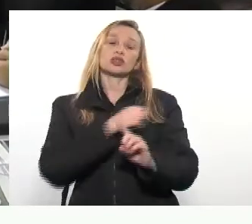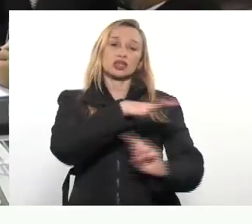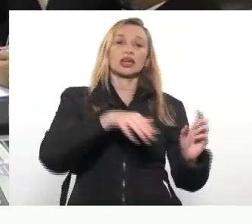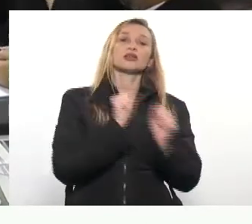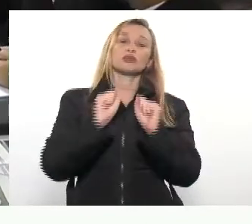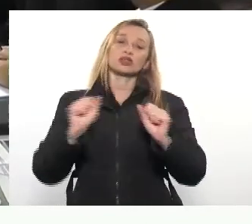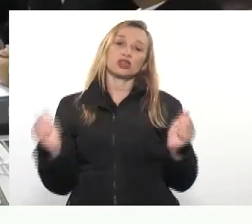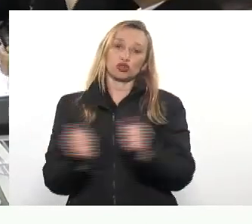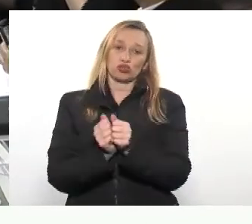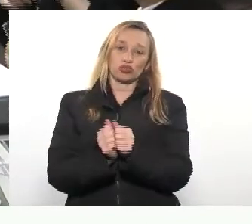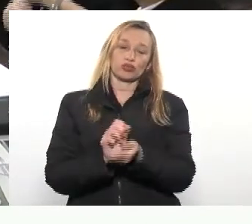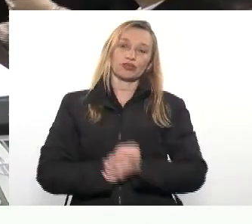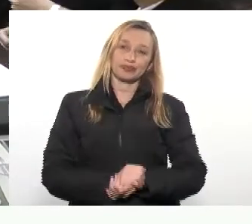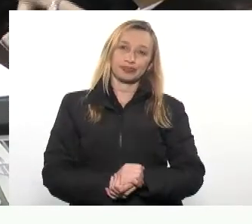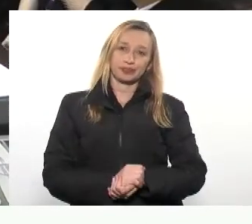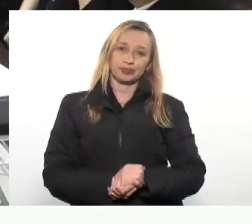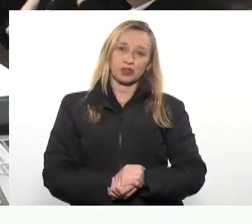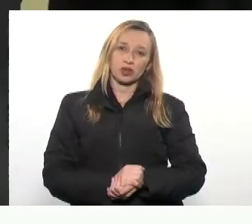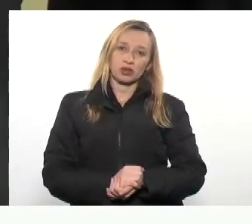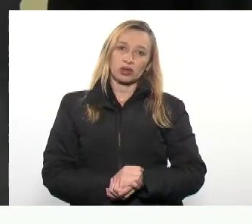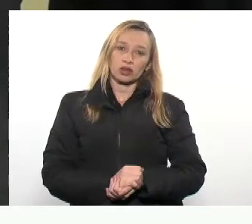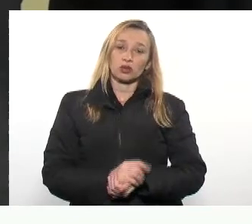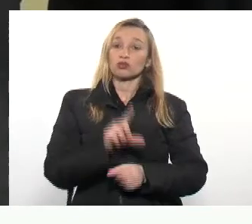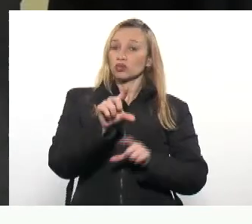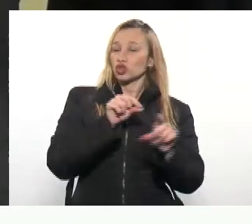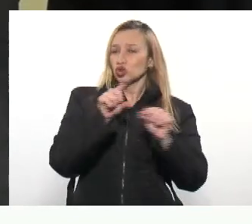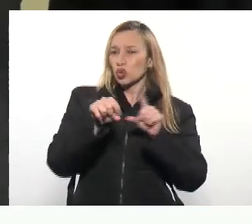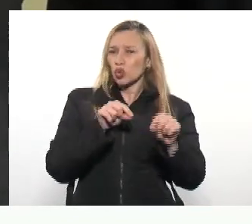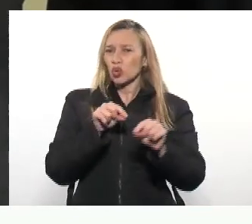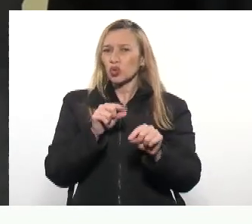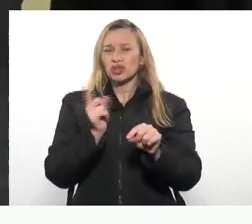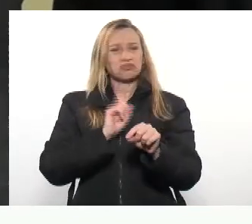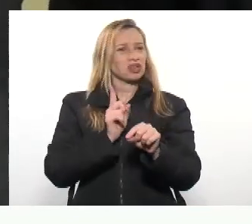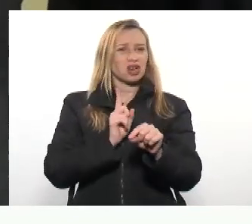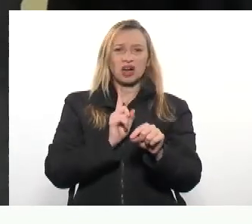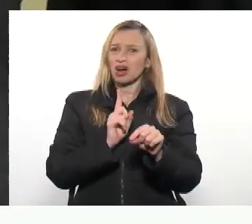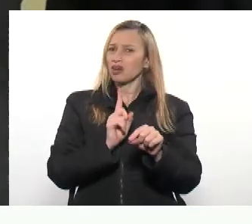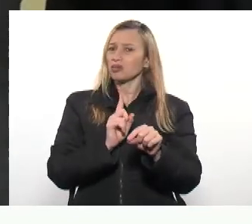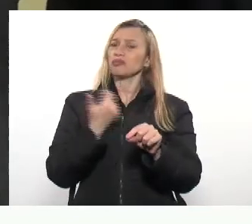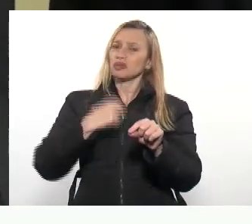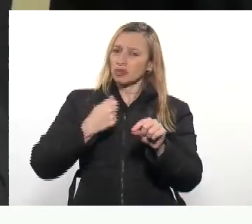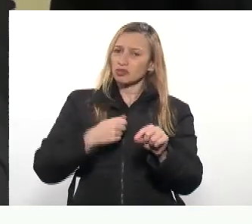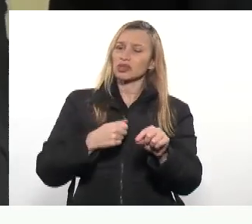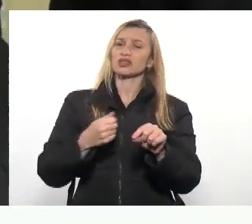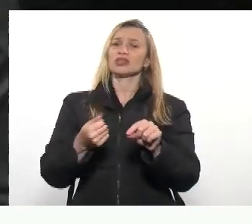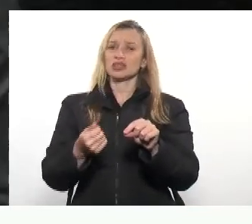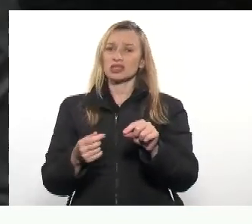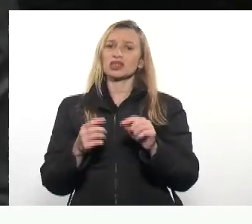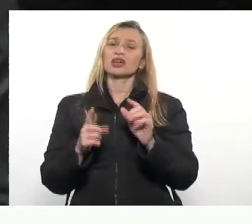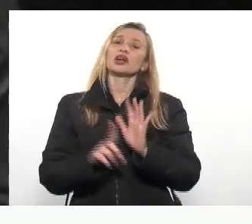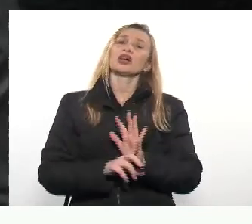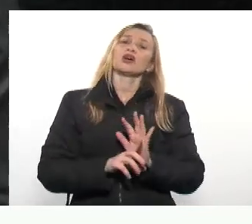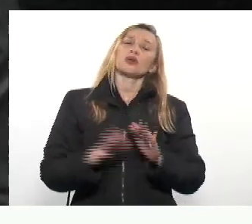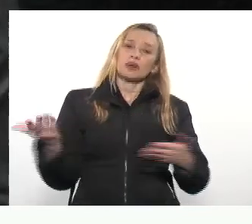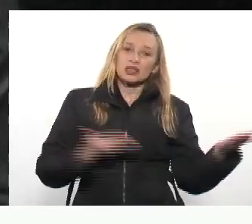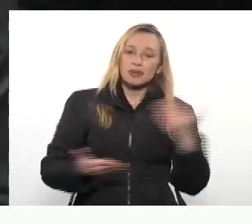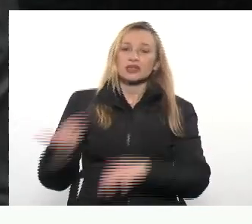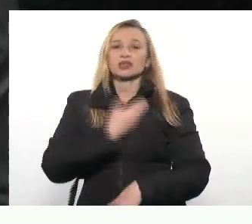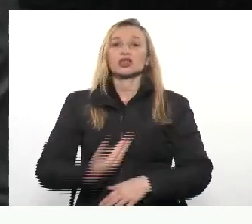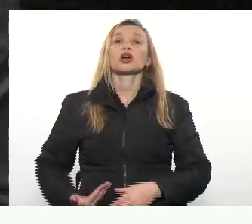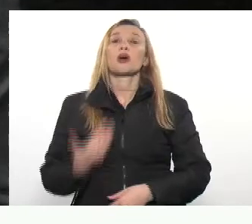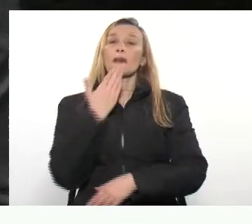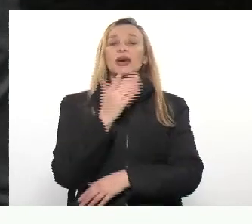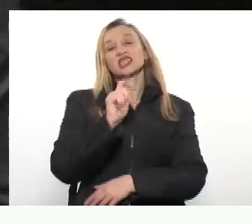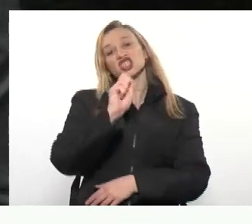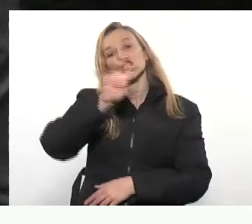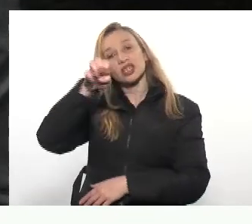participar. Nenhuma decisão vai ser tomada sem a participação da sociedade. Eu peço à Generas que